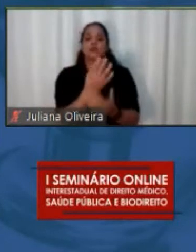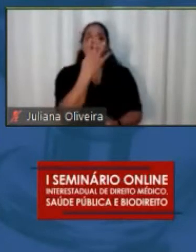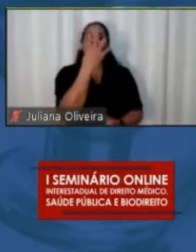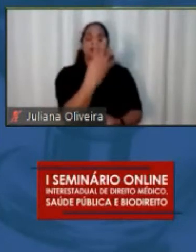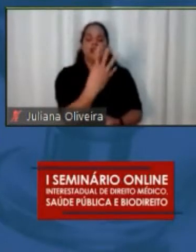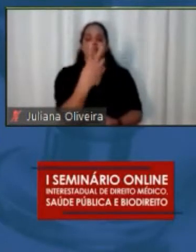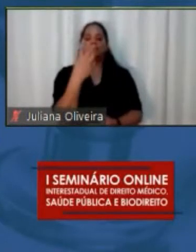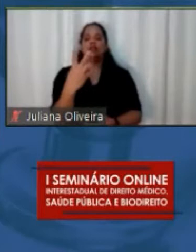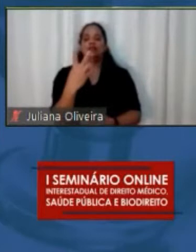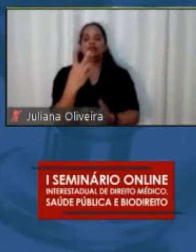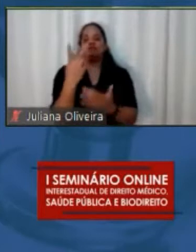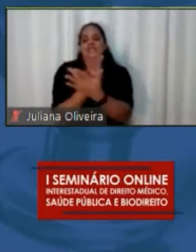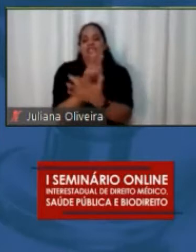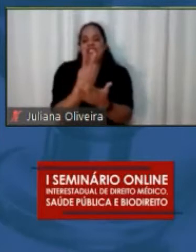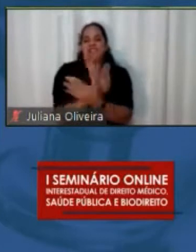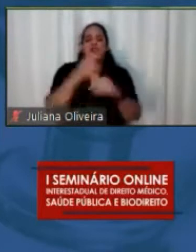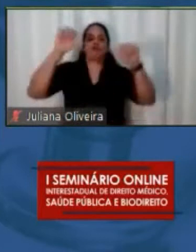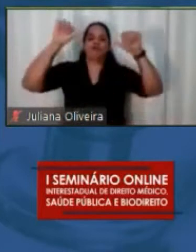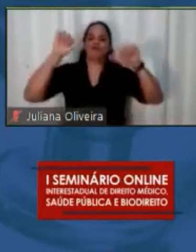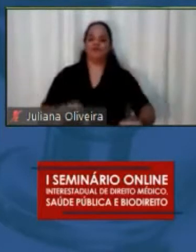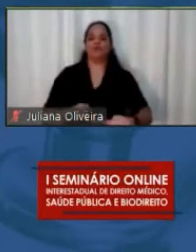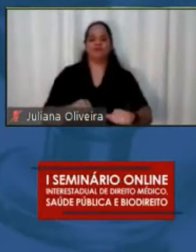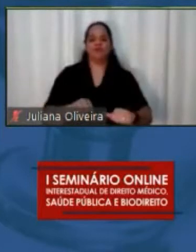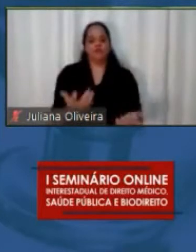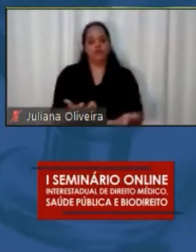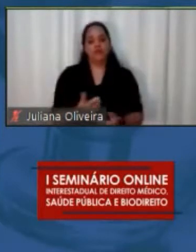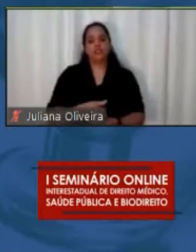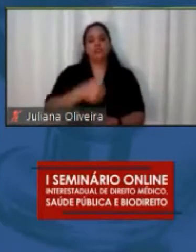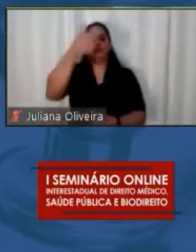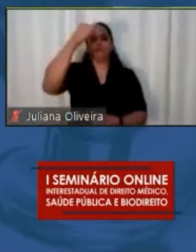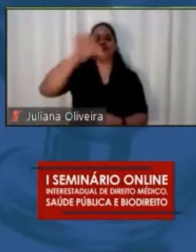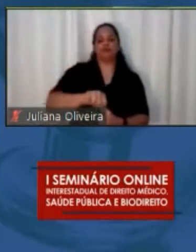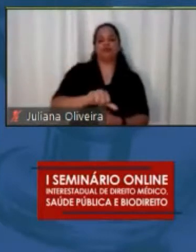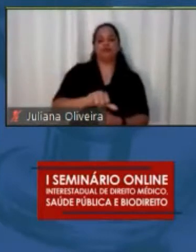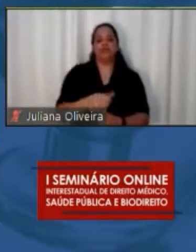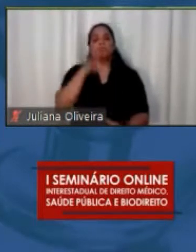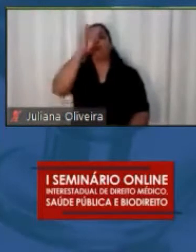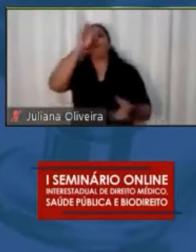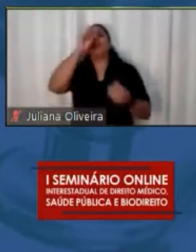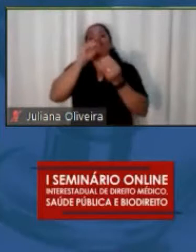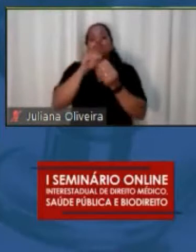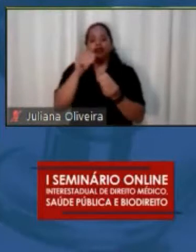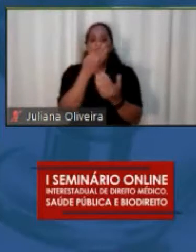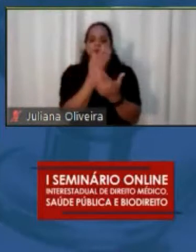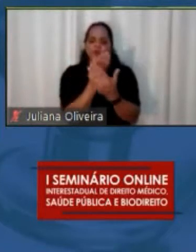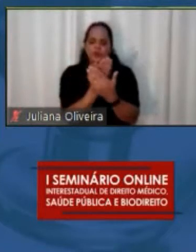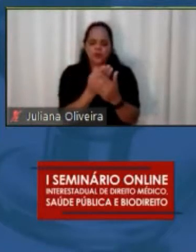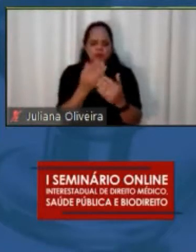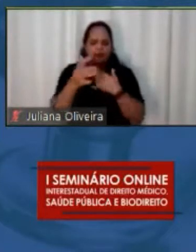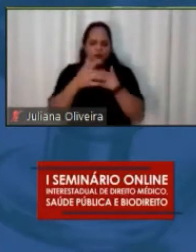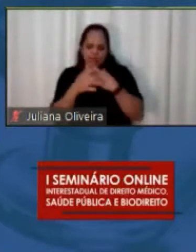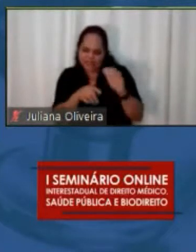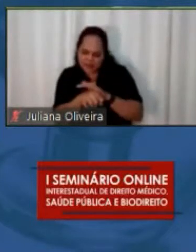do que os benefícios. Ou seja, na conclusão desse estudo médico, dessa revisão de literatura